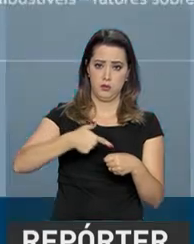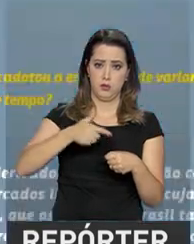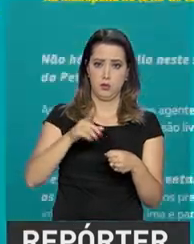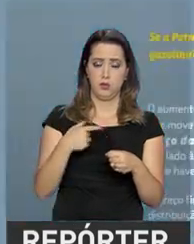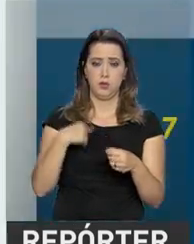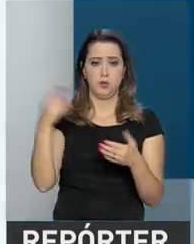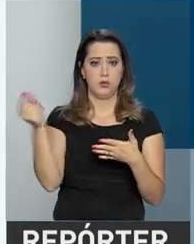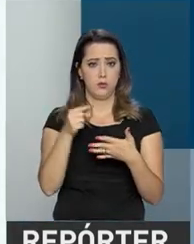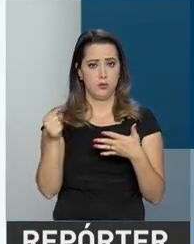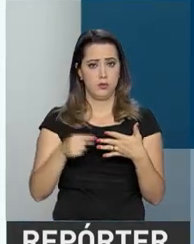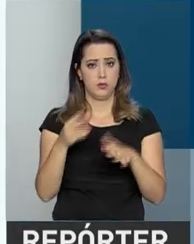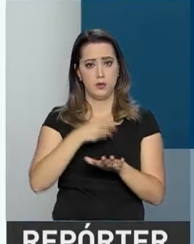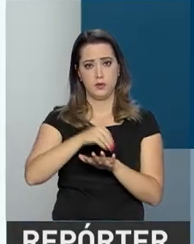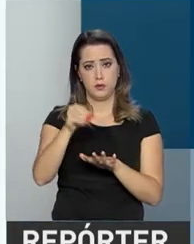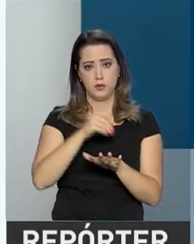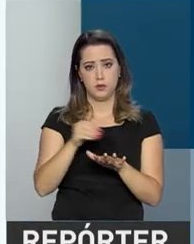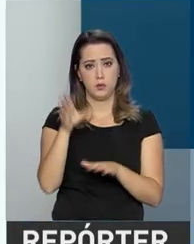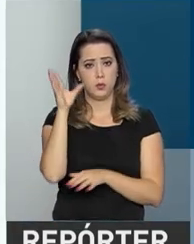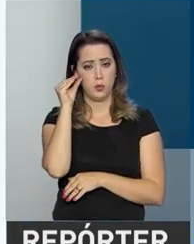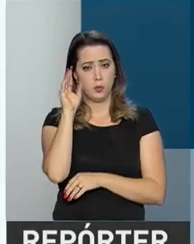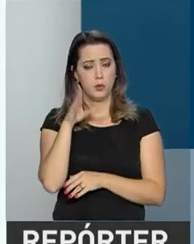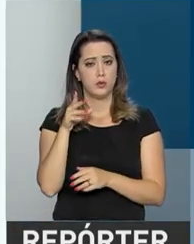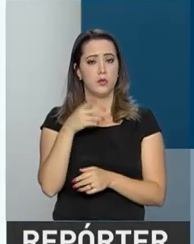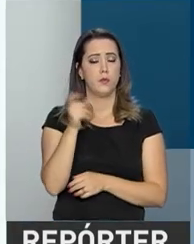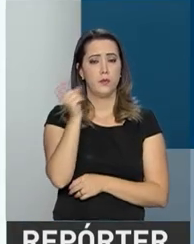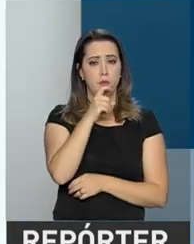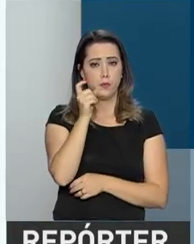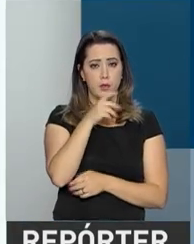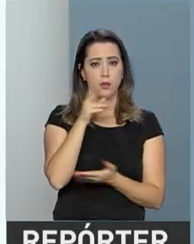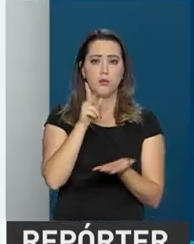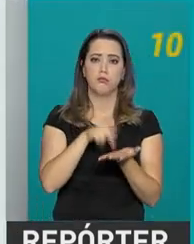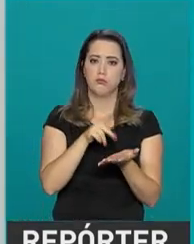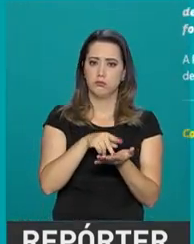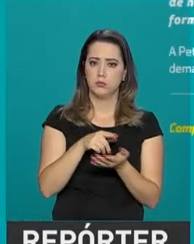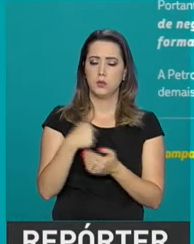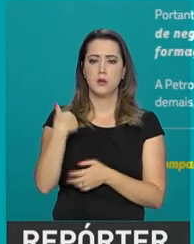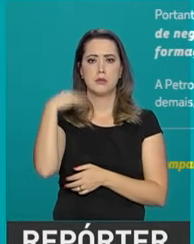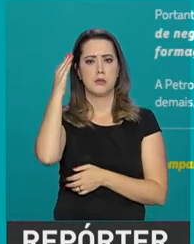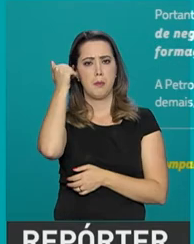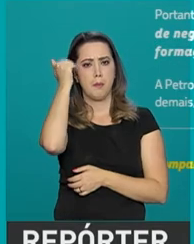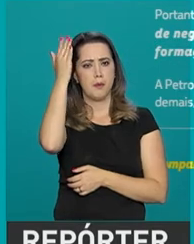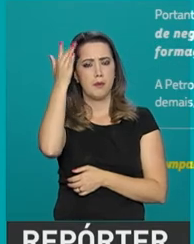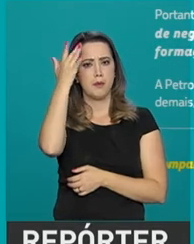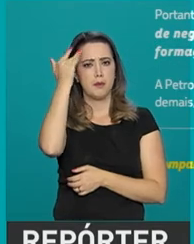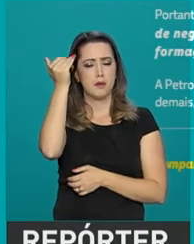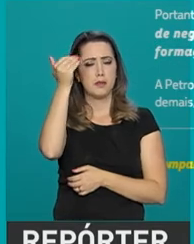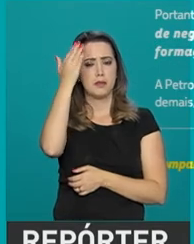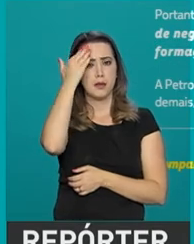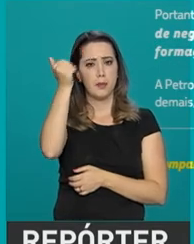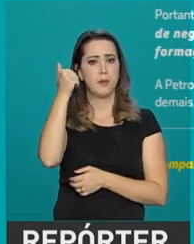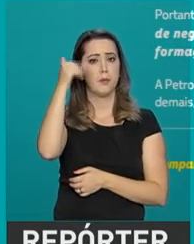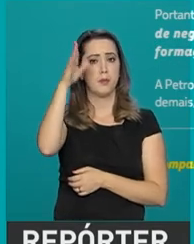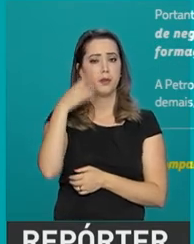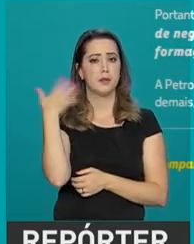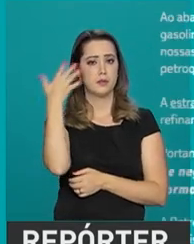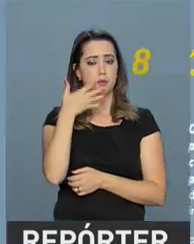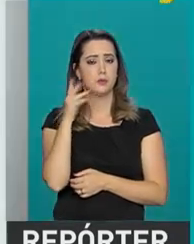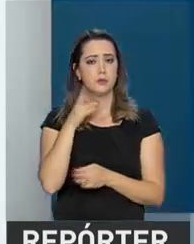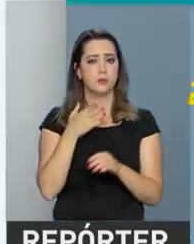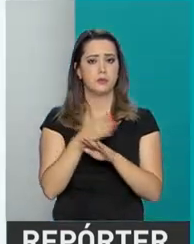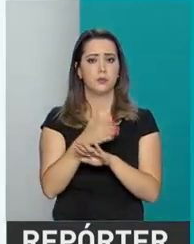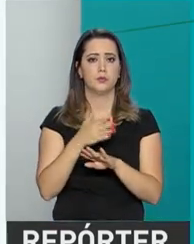informações e curiosidades sobre mitos e verdades para saber mais sobre a política de preços dos combustíveis